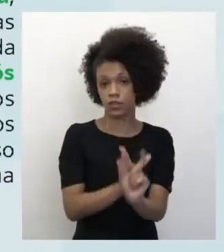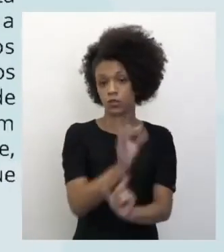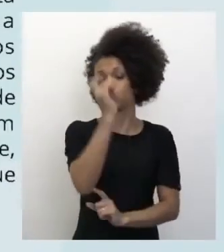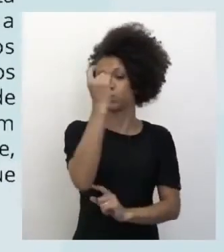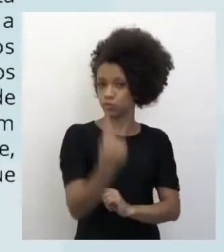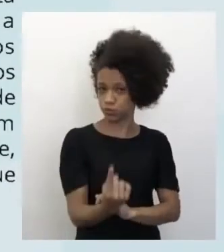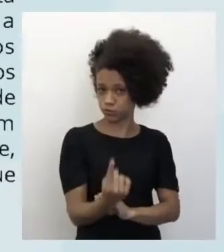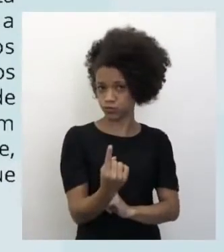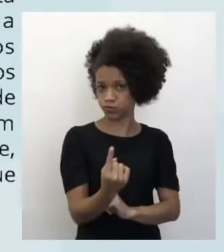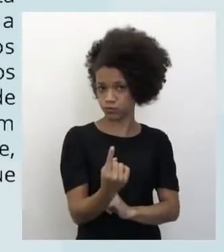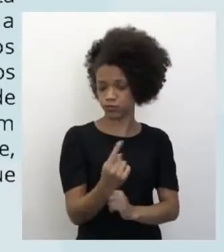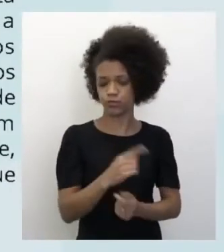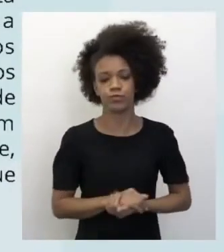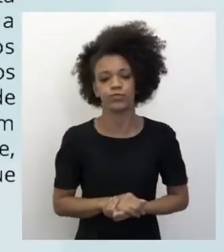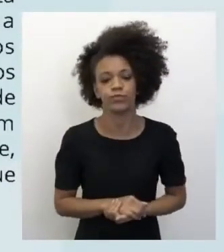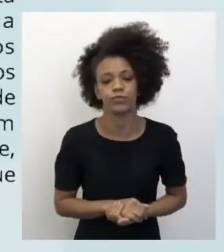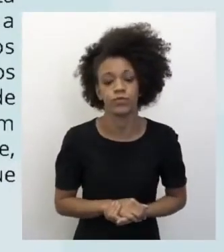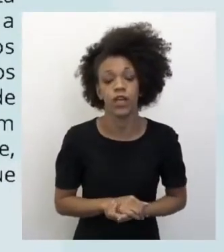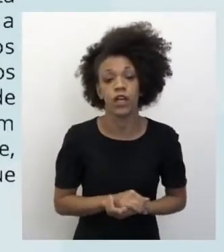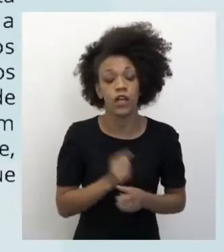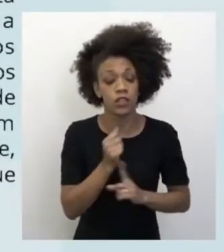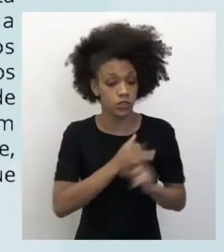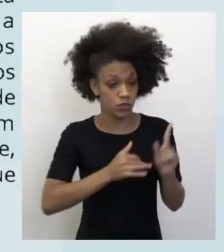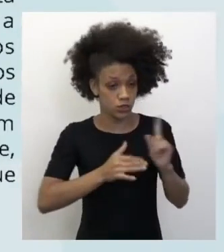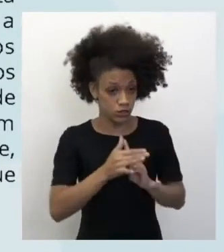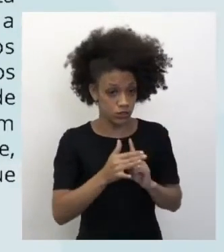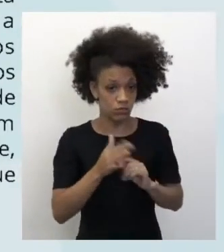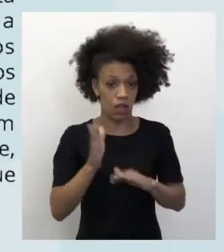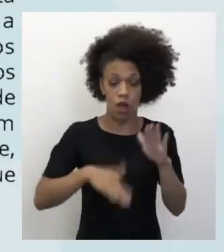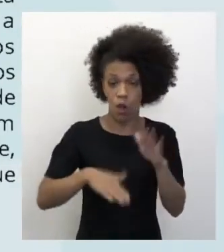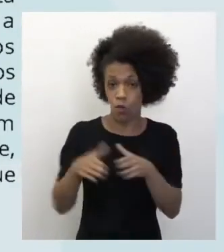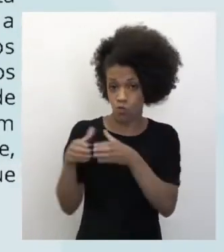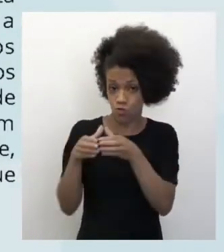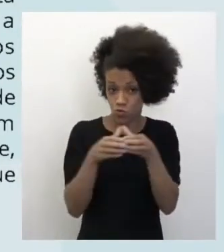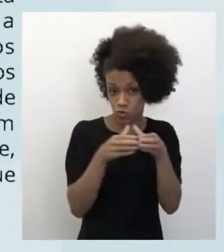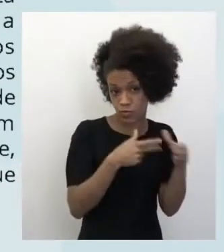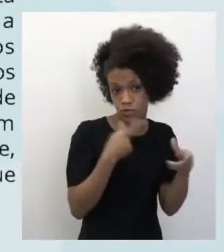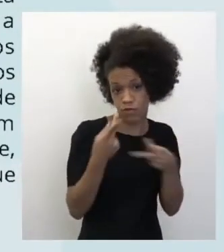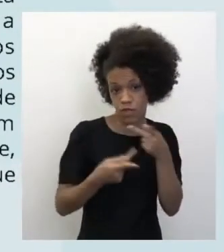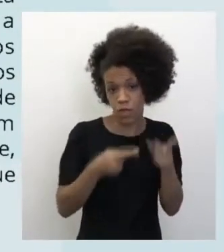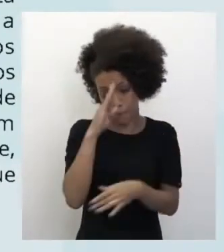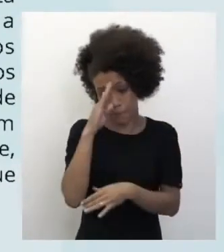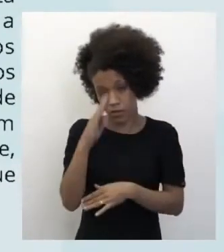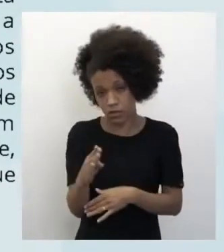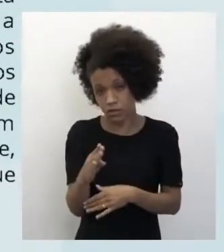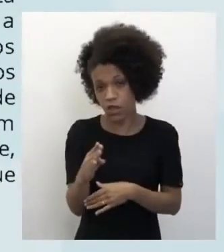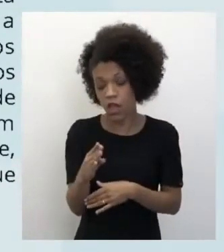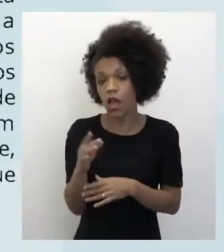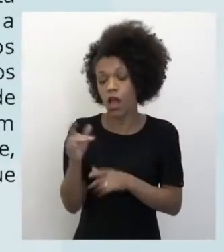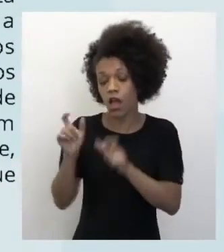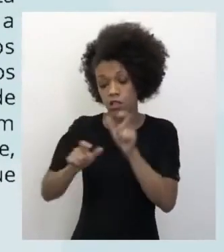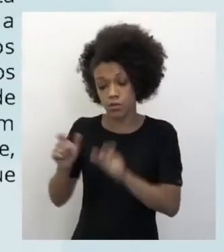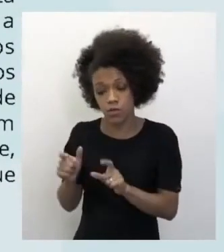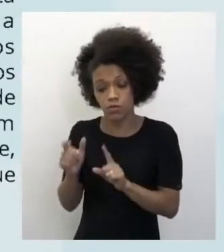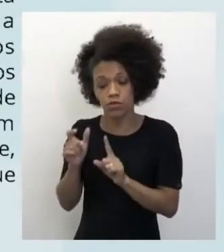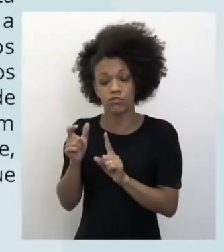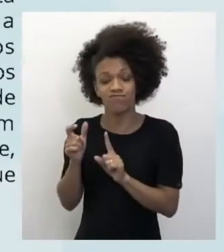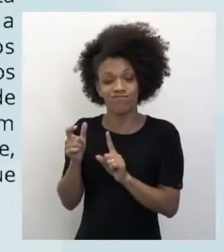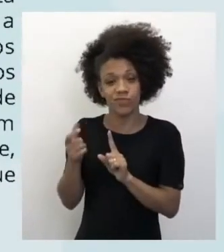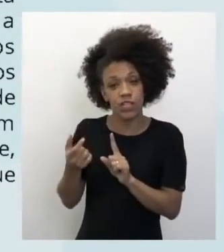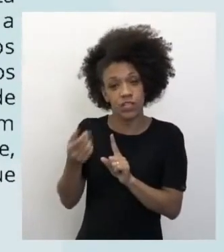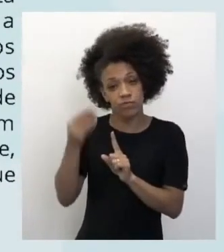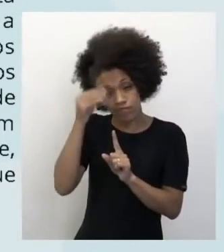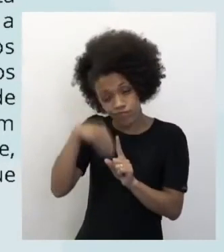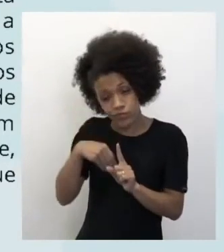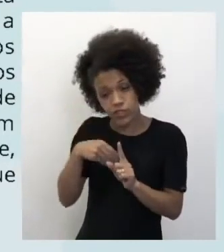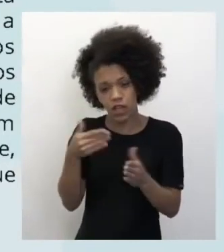outras. Em nossa sociedade, determinados grupos de falantes, principalmente os menos favorecidos, são avaliados